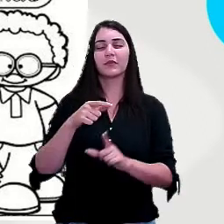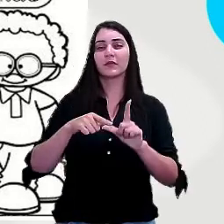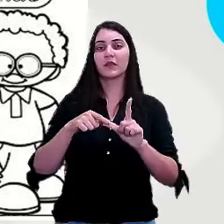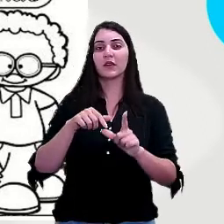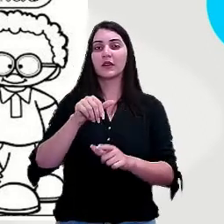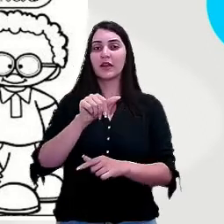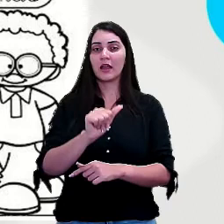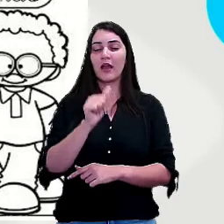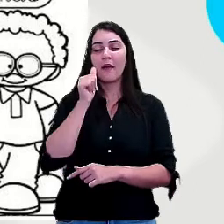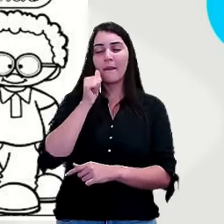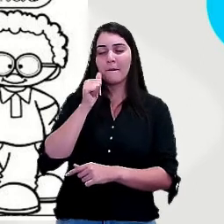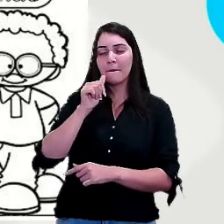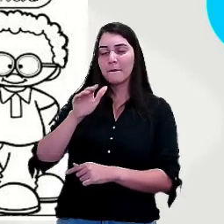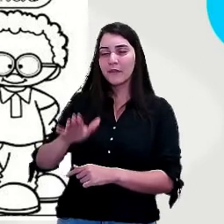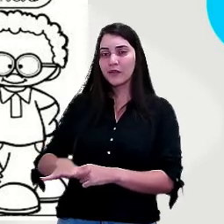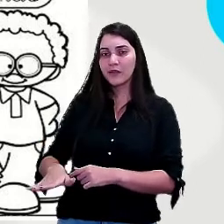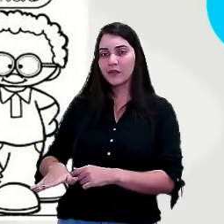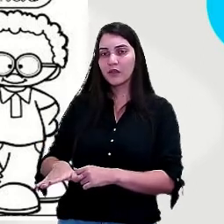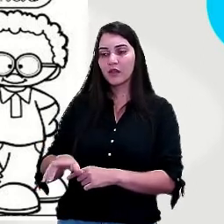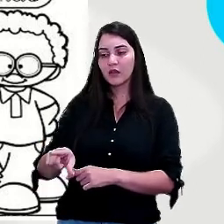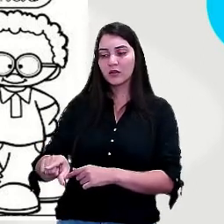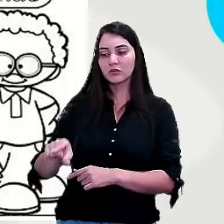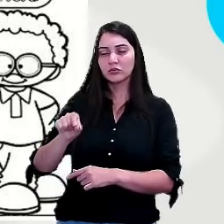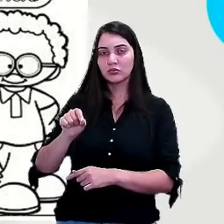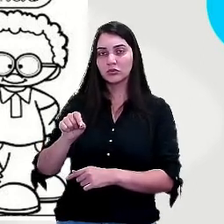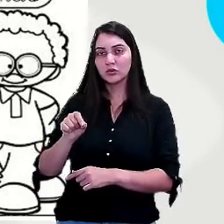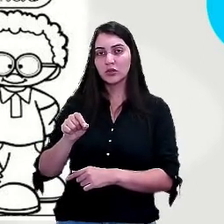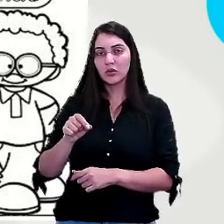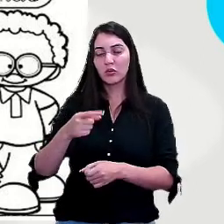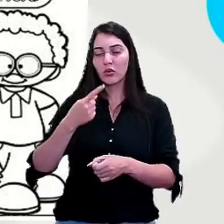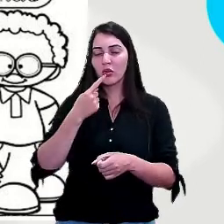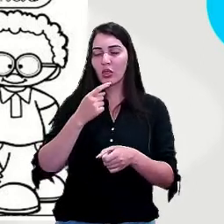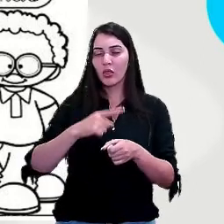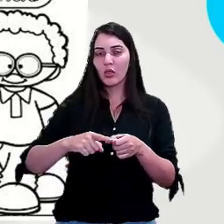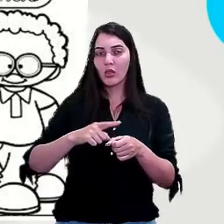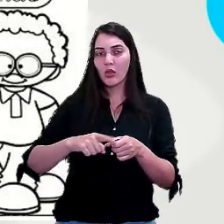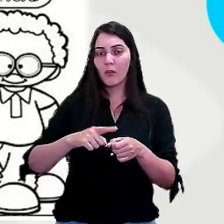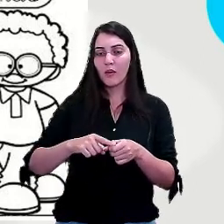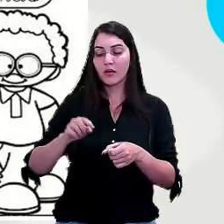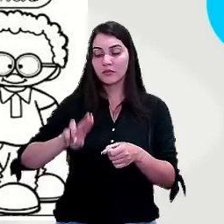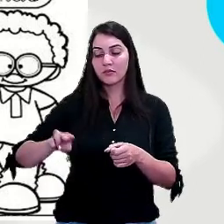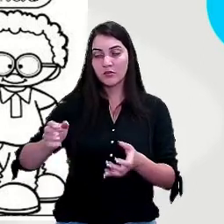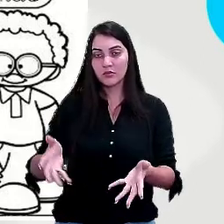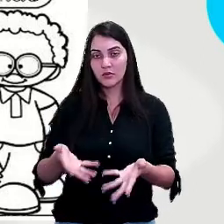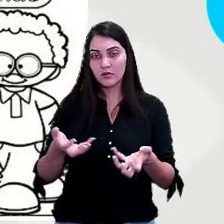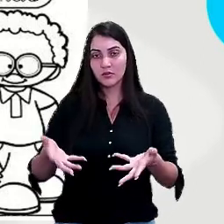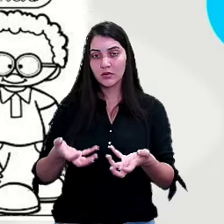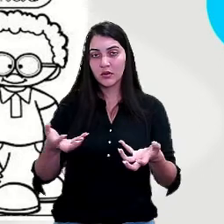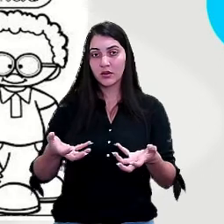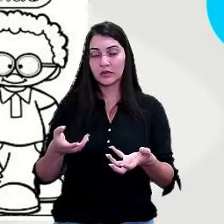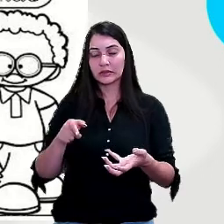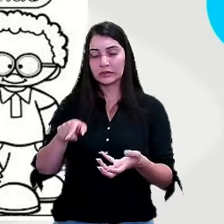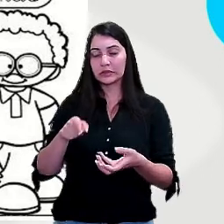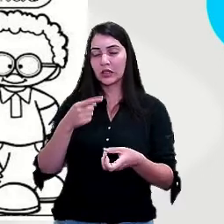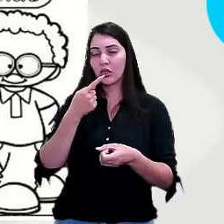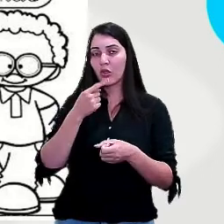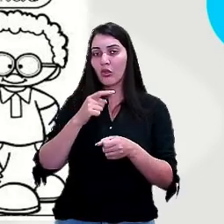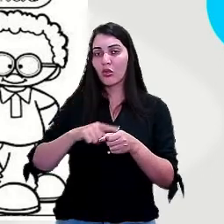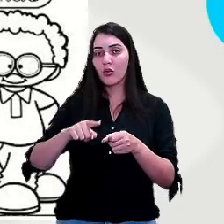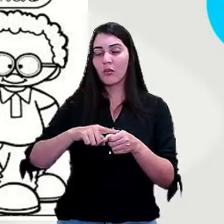colheu tomates para colocar na salada. Esse tomates é uma palavra o